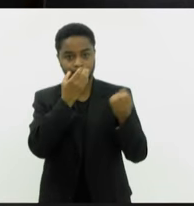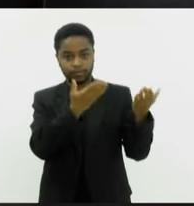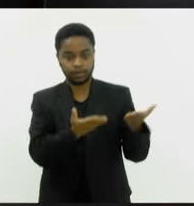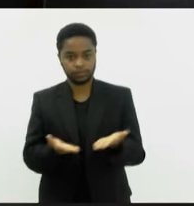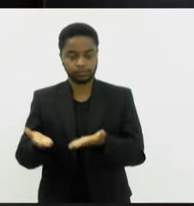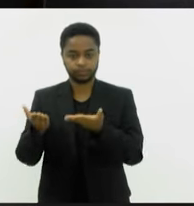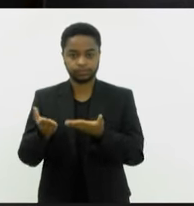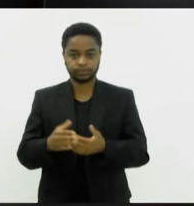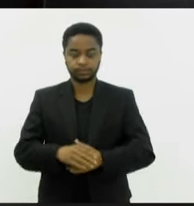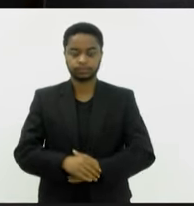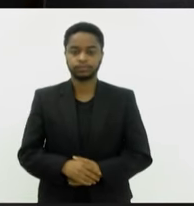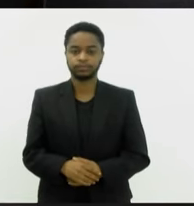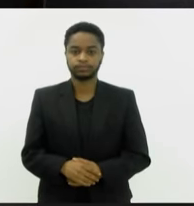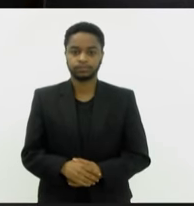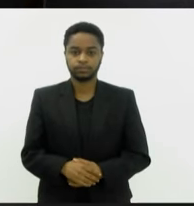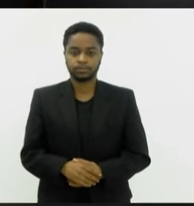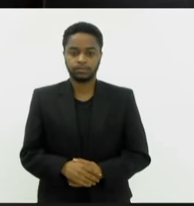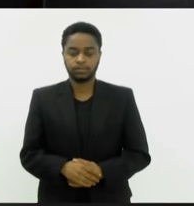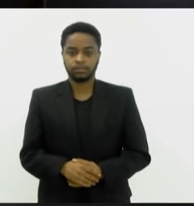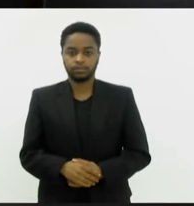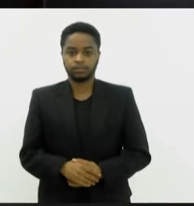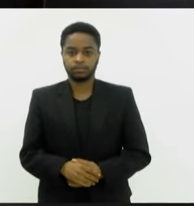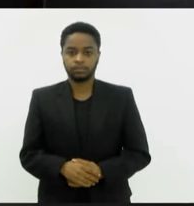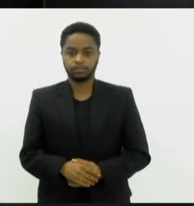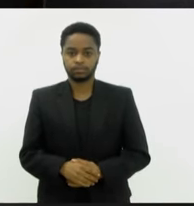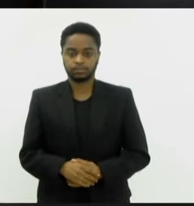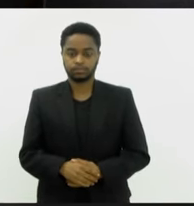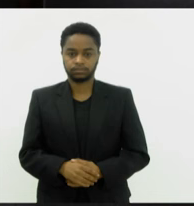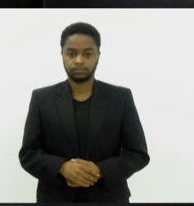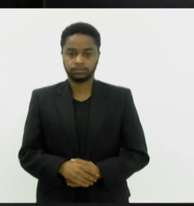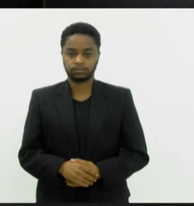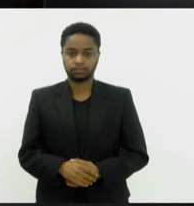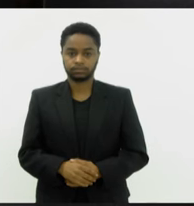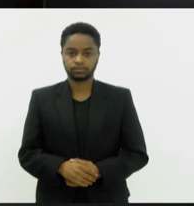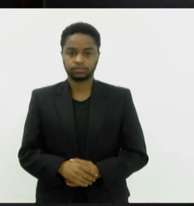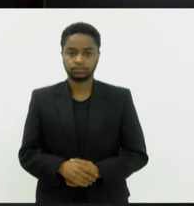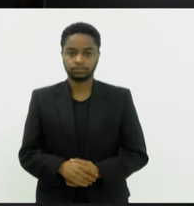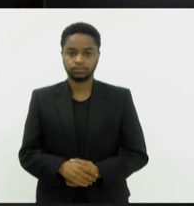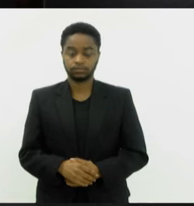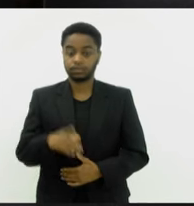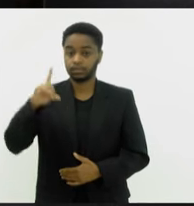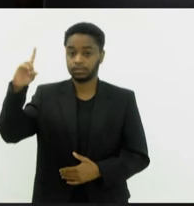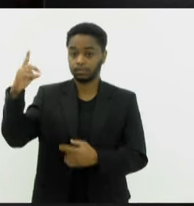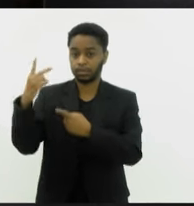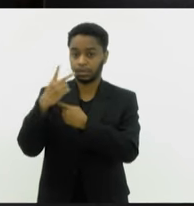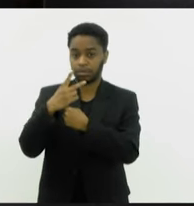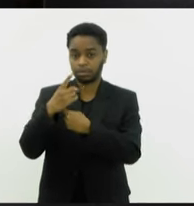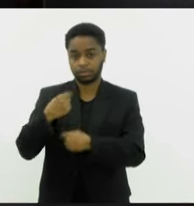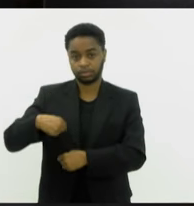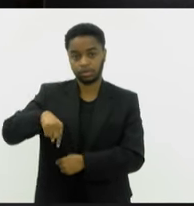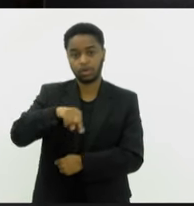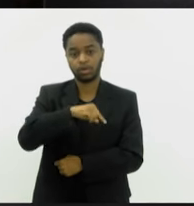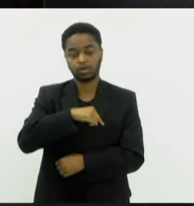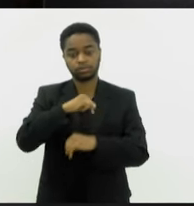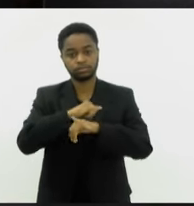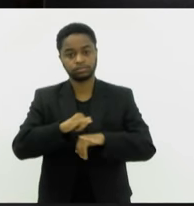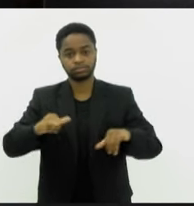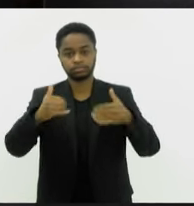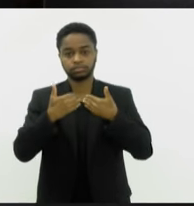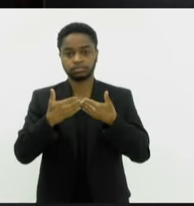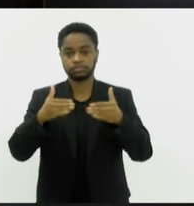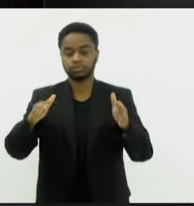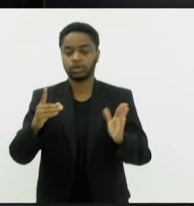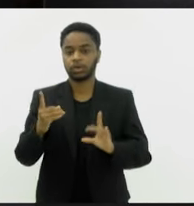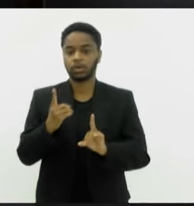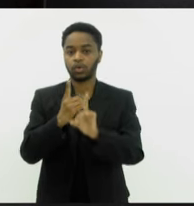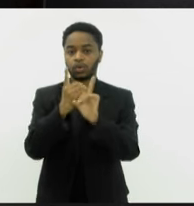todas muito bem-vindos e bem-vindas so a proteção de Deus declaro aberto o encontro